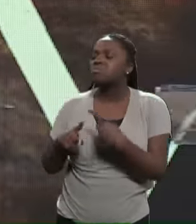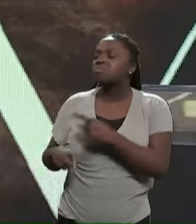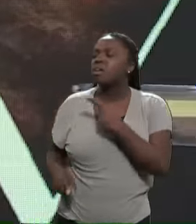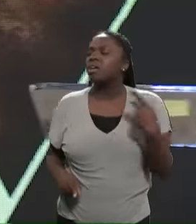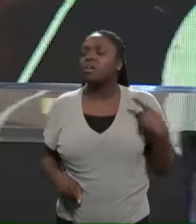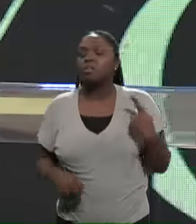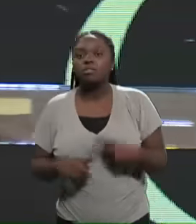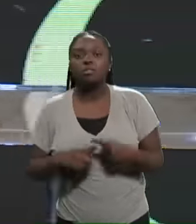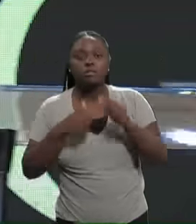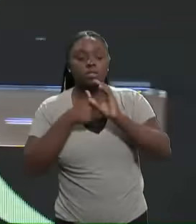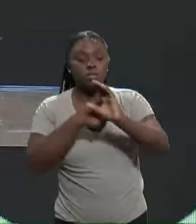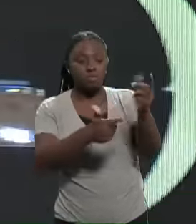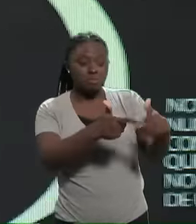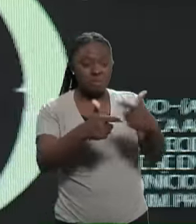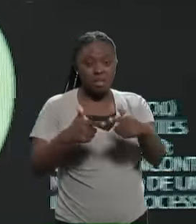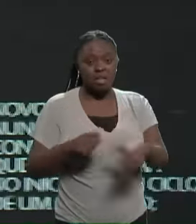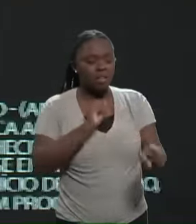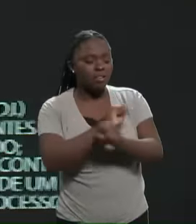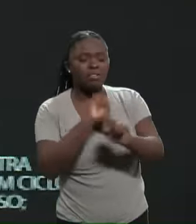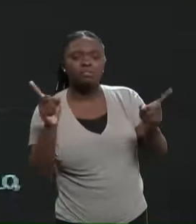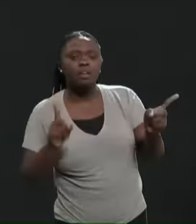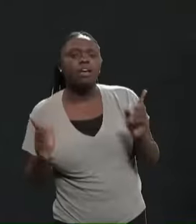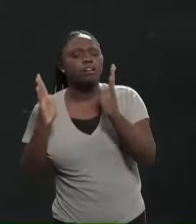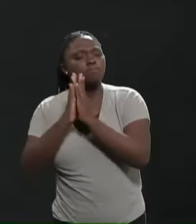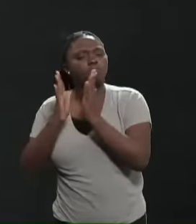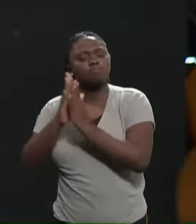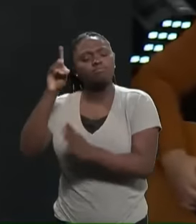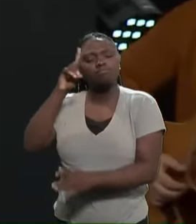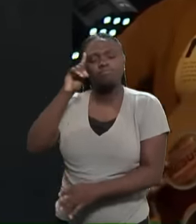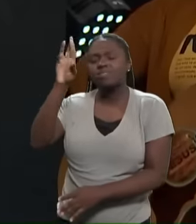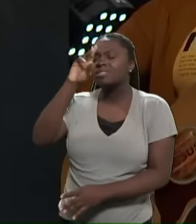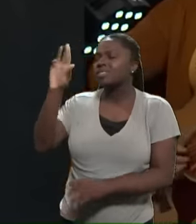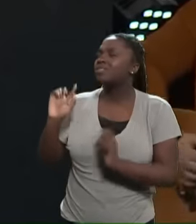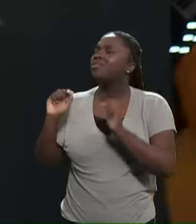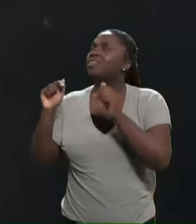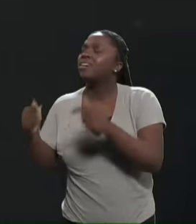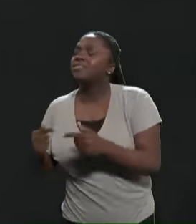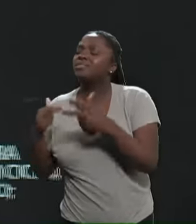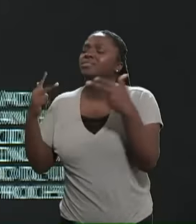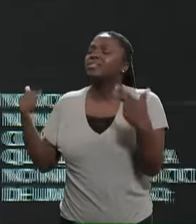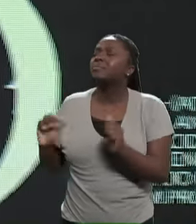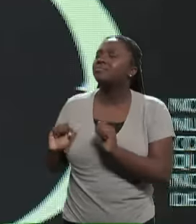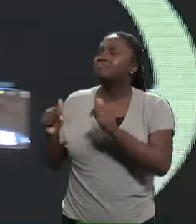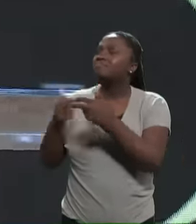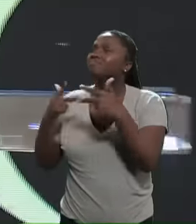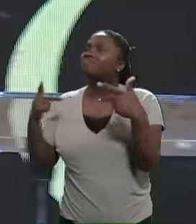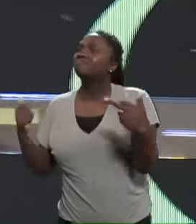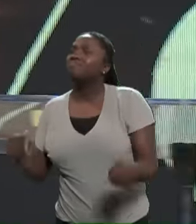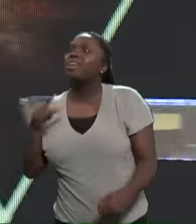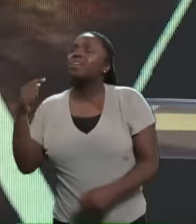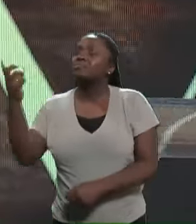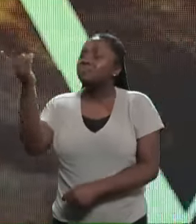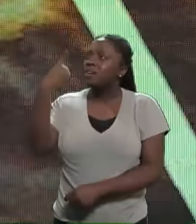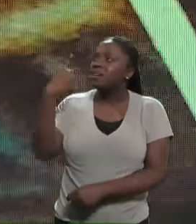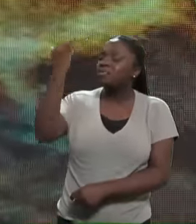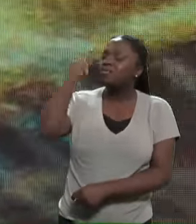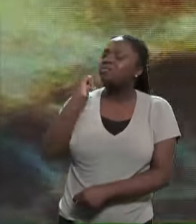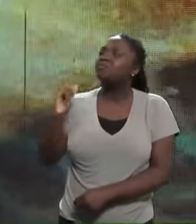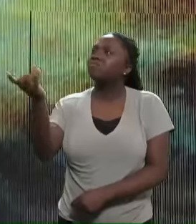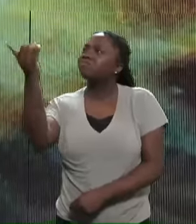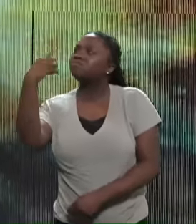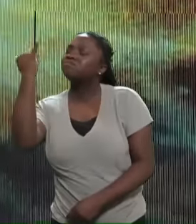para. Él fica clamando todo el día: Señor, faz alguna cosa, Señor, faz alguna cosa. Envía un profeta, Señor, envía un